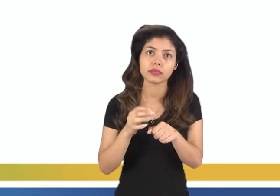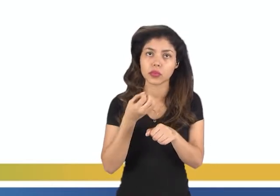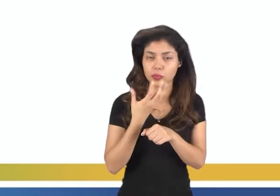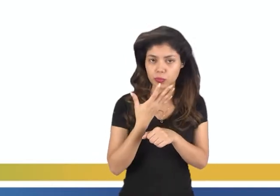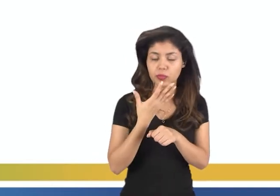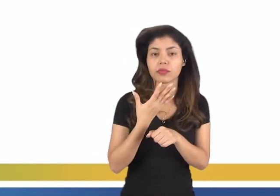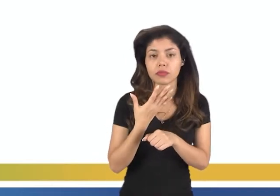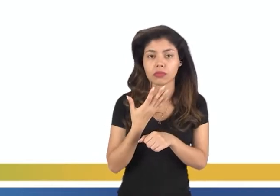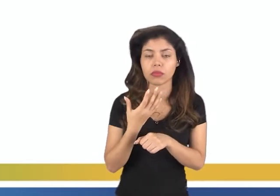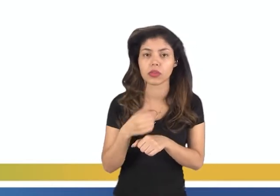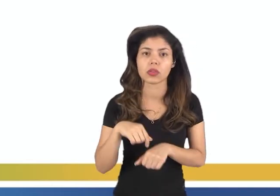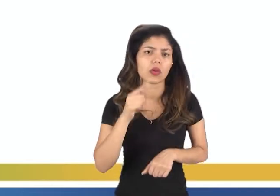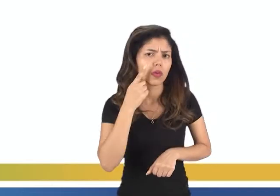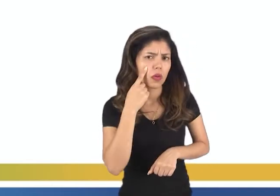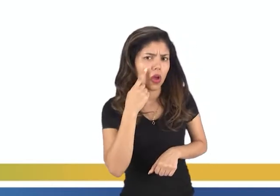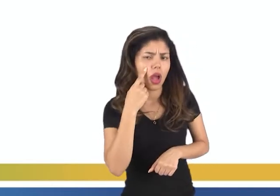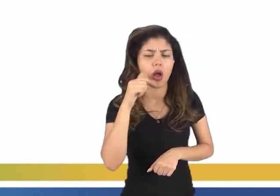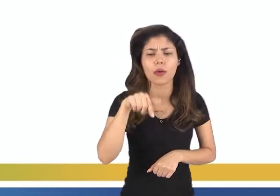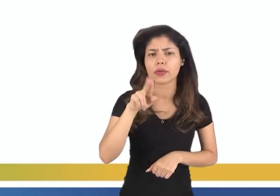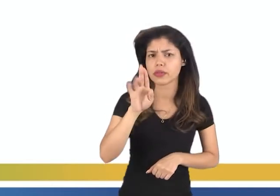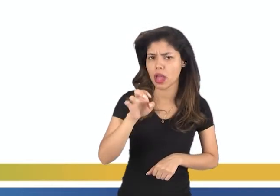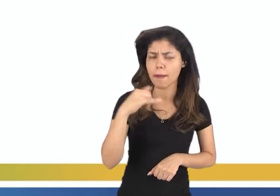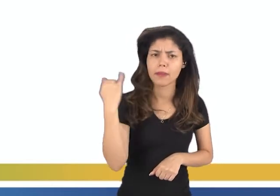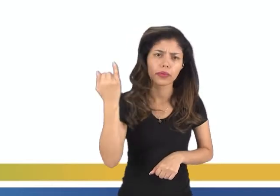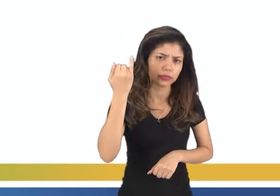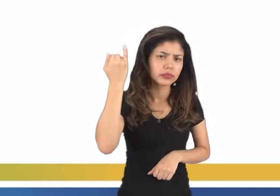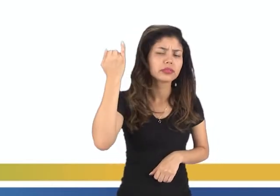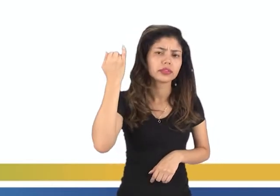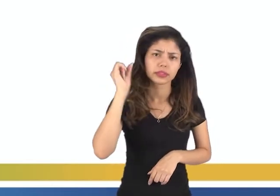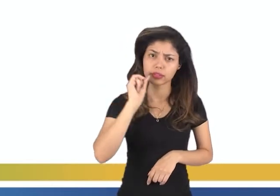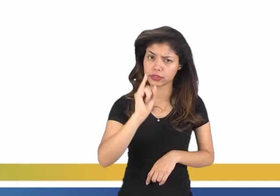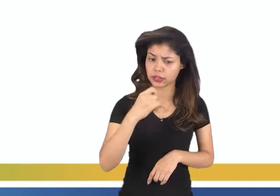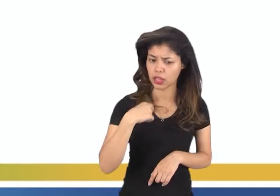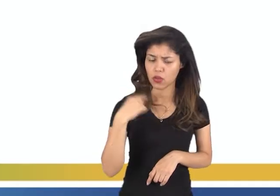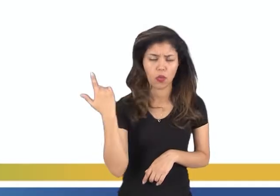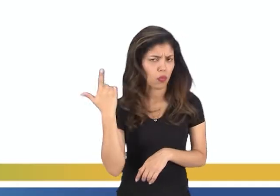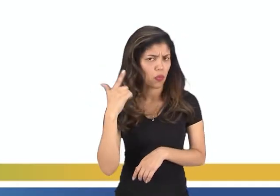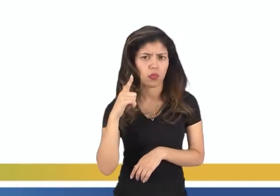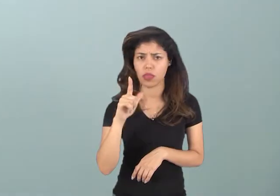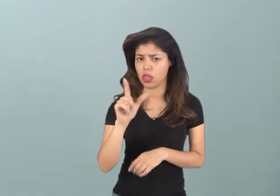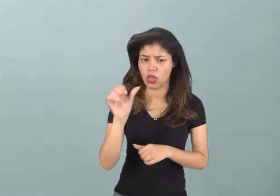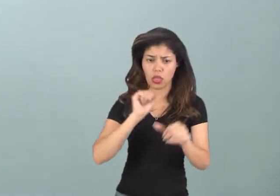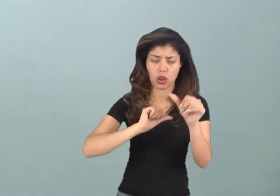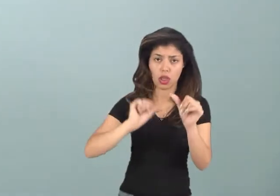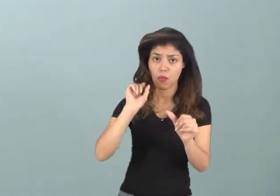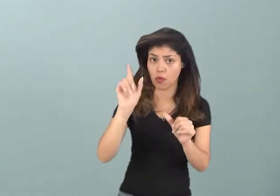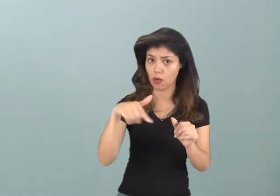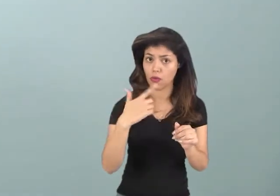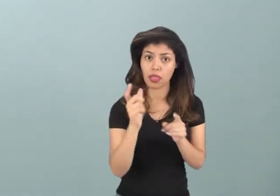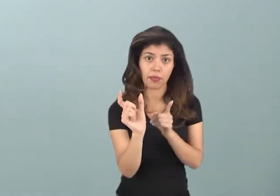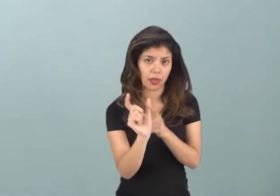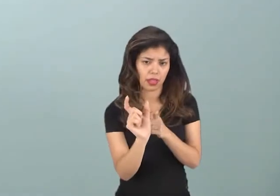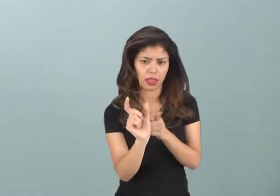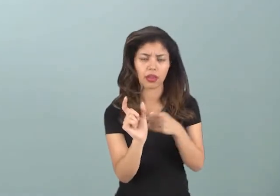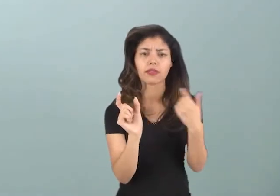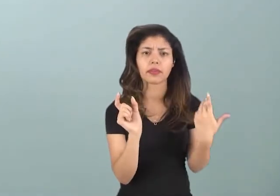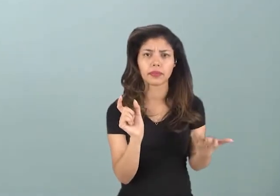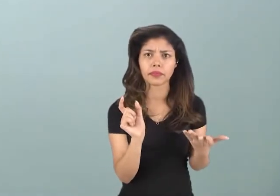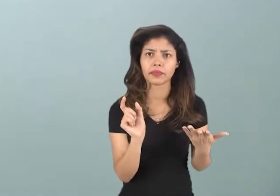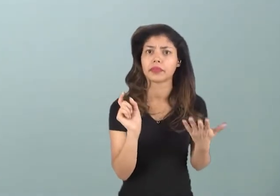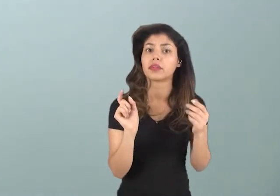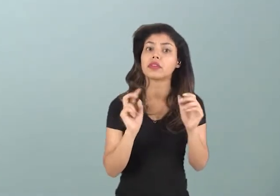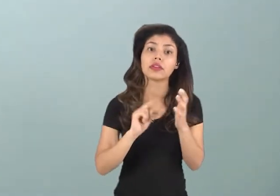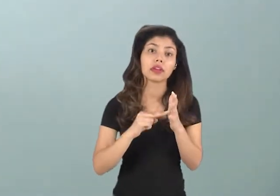Olha, esse quê é importante pra gente. Se eu não conseguir trocar esse quê por uma outra palavra, quer dizer que ele é